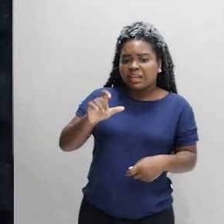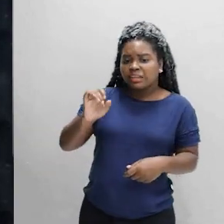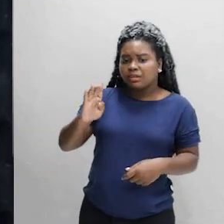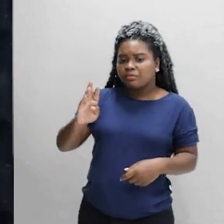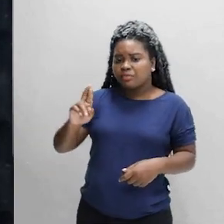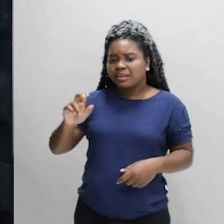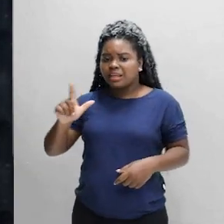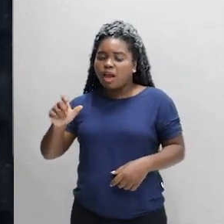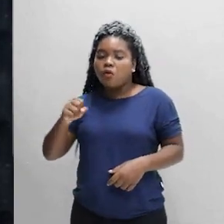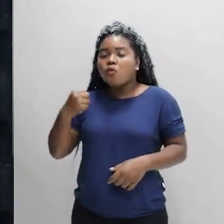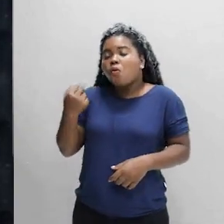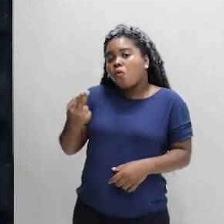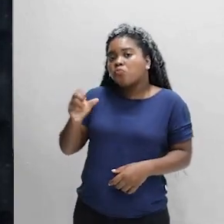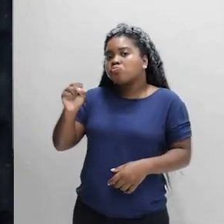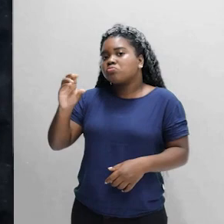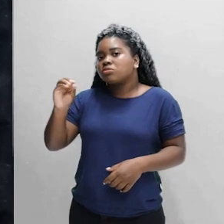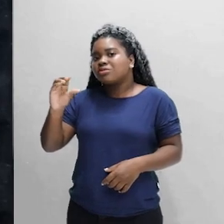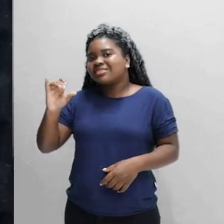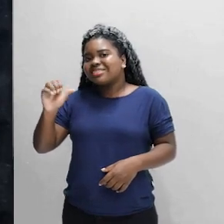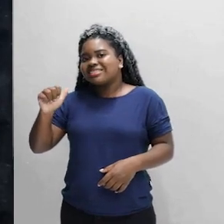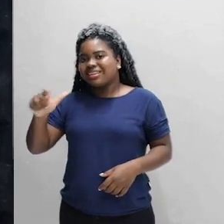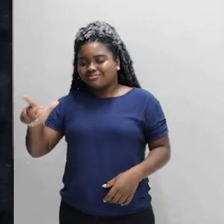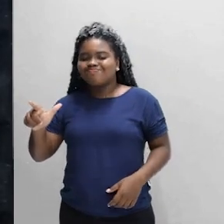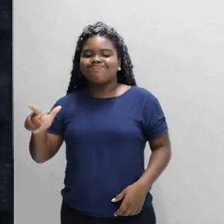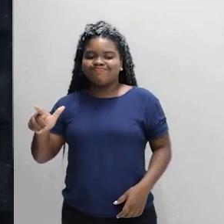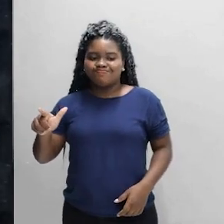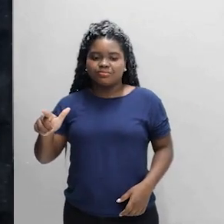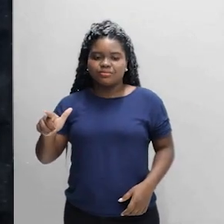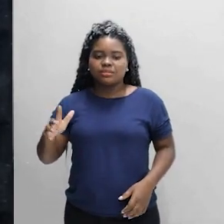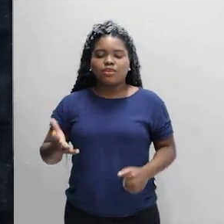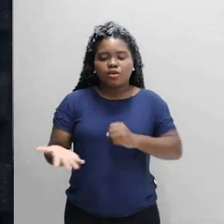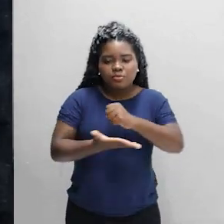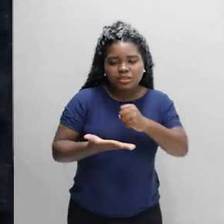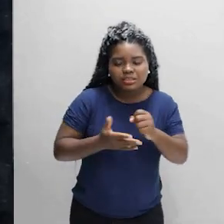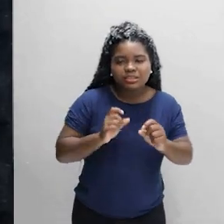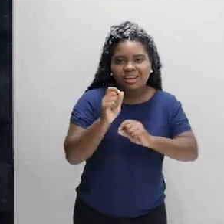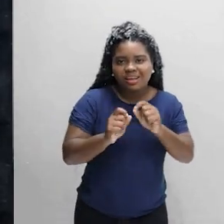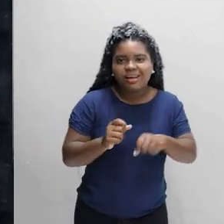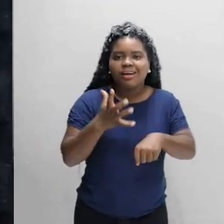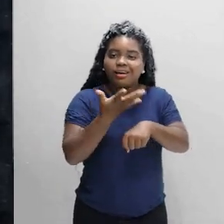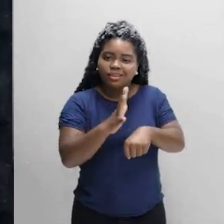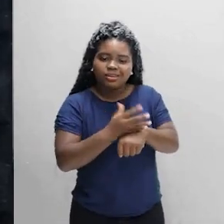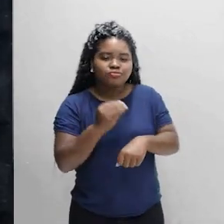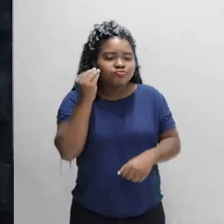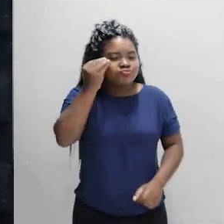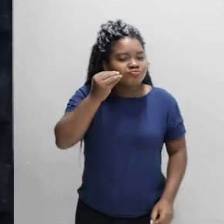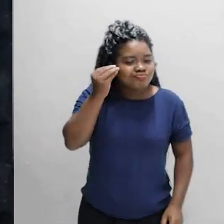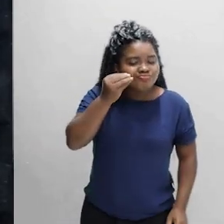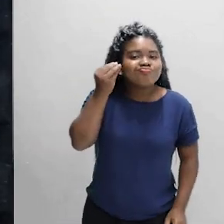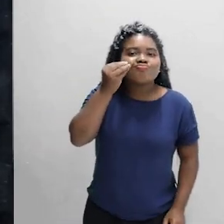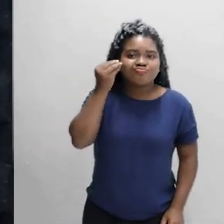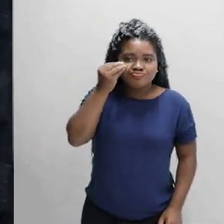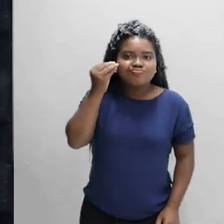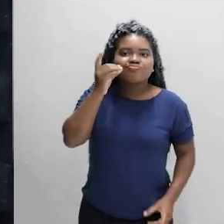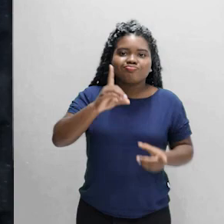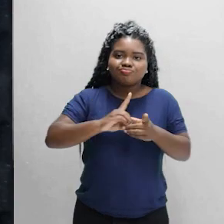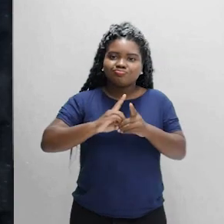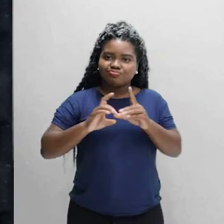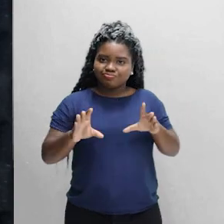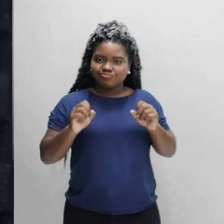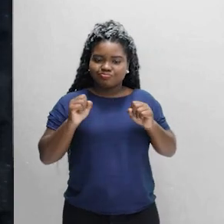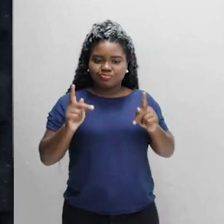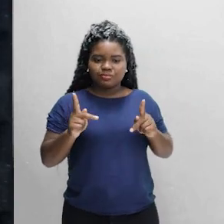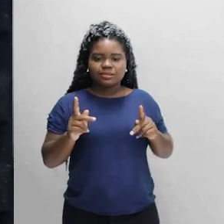socialista. Beleza? Então, o pluralismo é mais baseado na prática, nas experiências democráticas. De acordo com